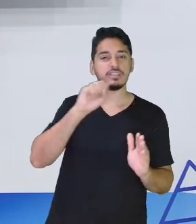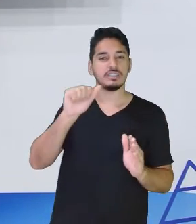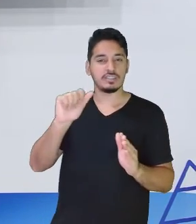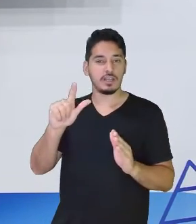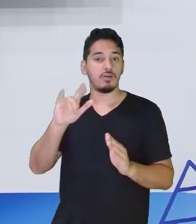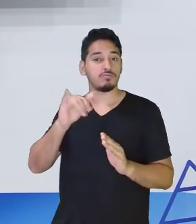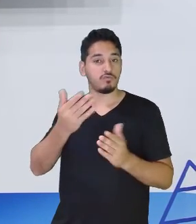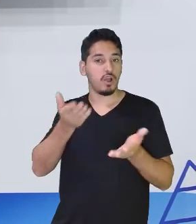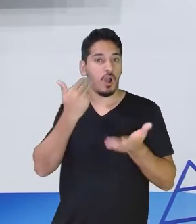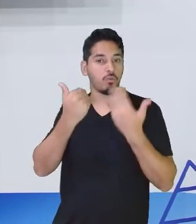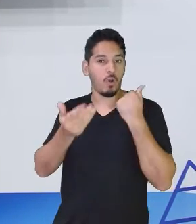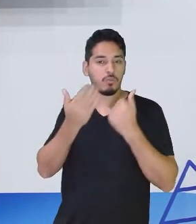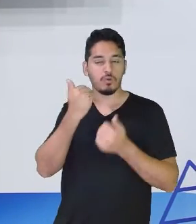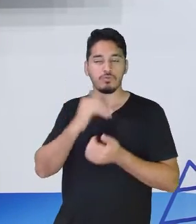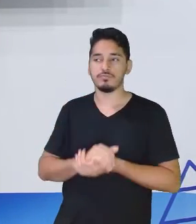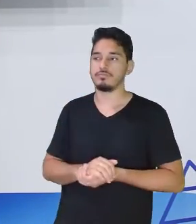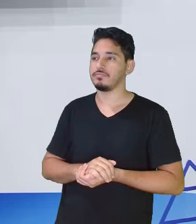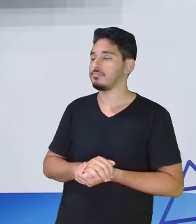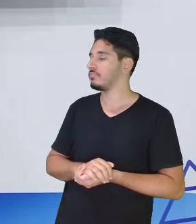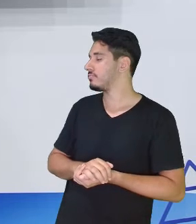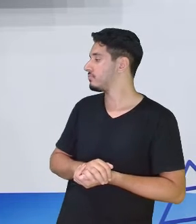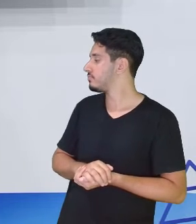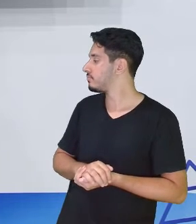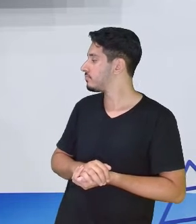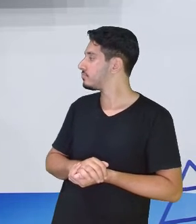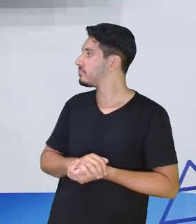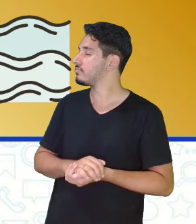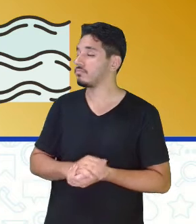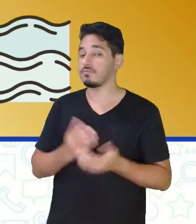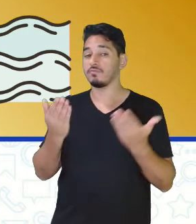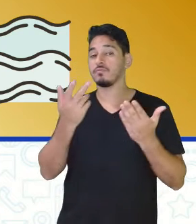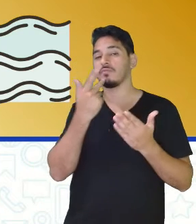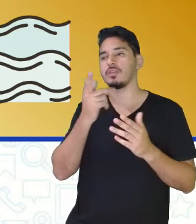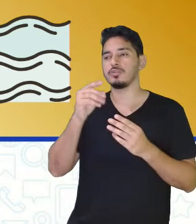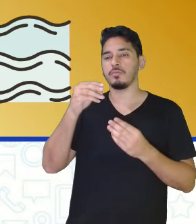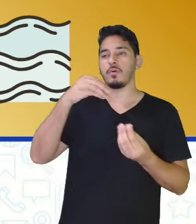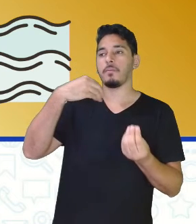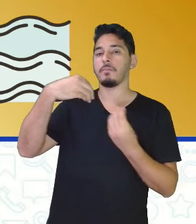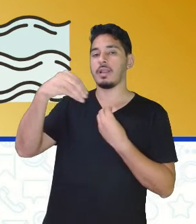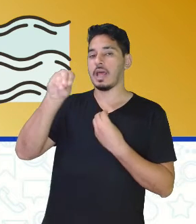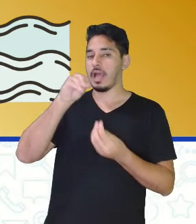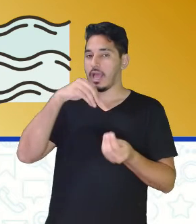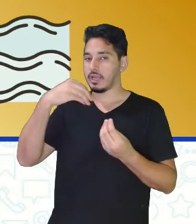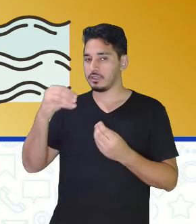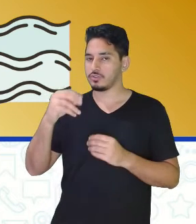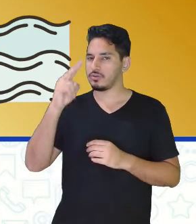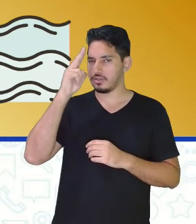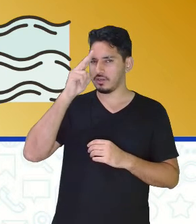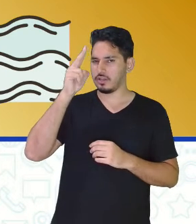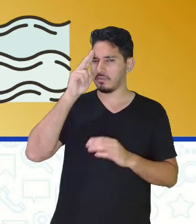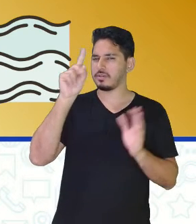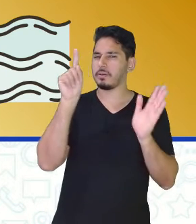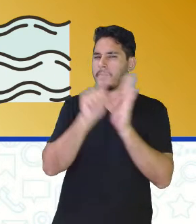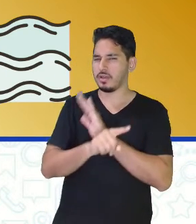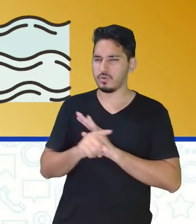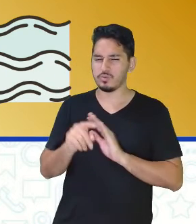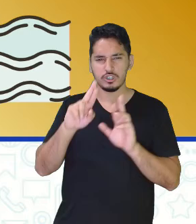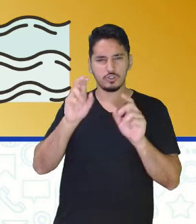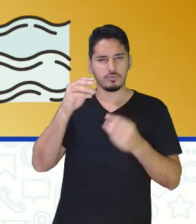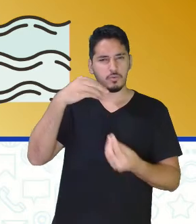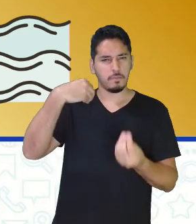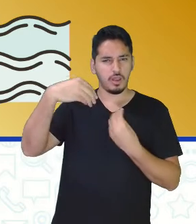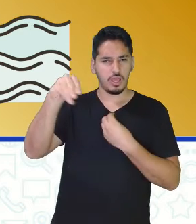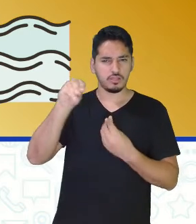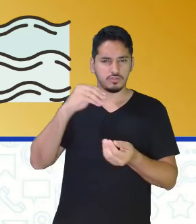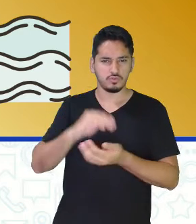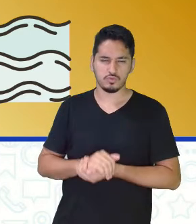excesso. Vamos continuar. Agora a gente vai falar do plástico. Estão lembrados da perguntinha que veio do plástico?